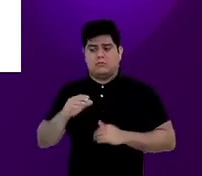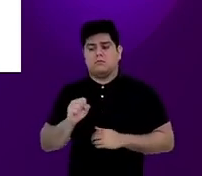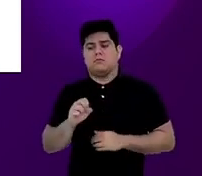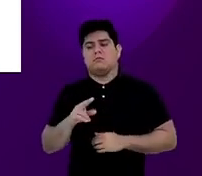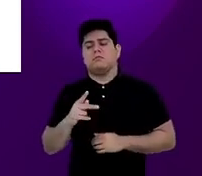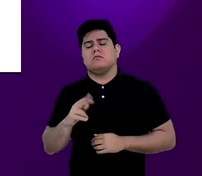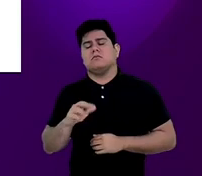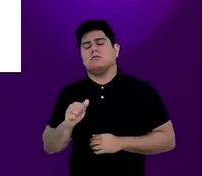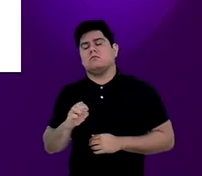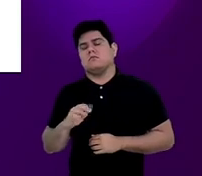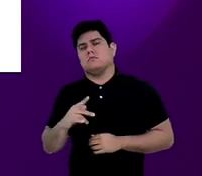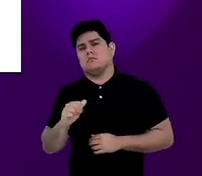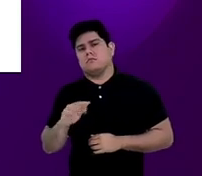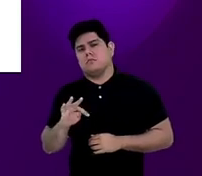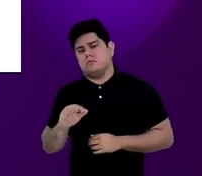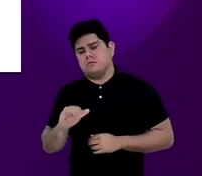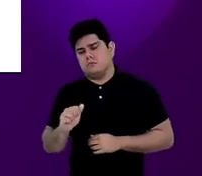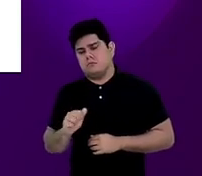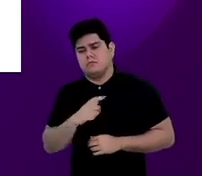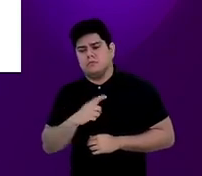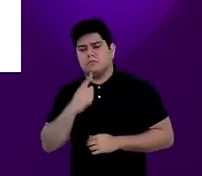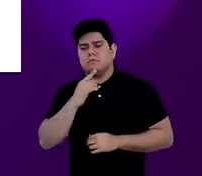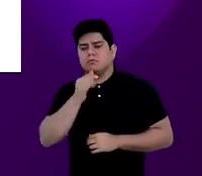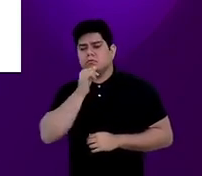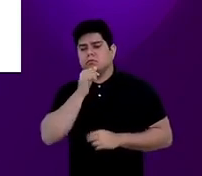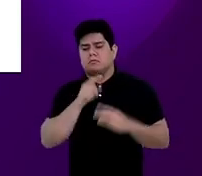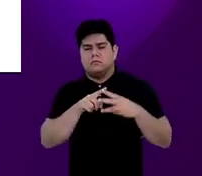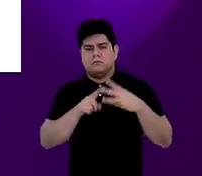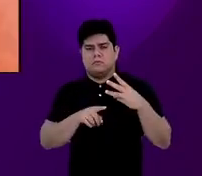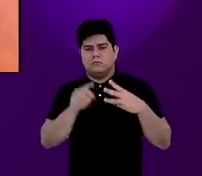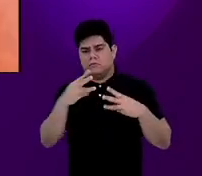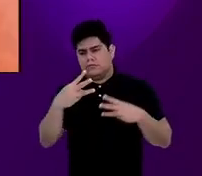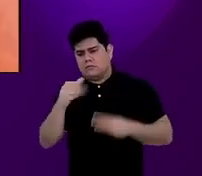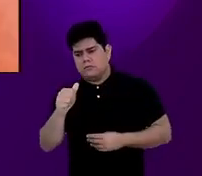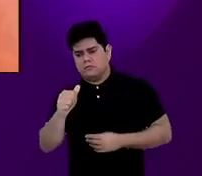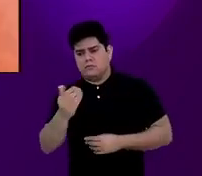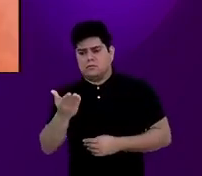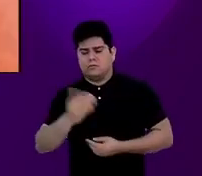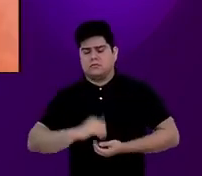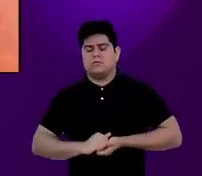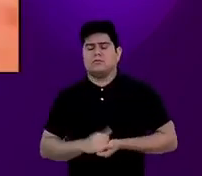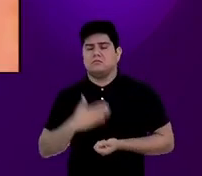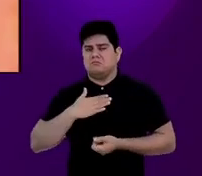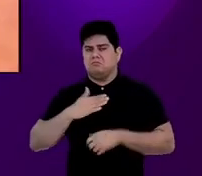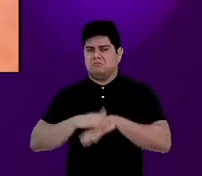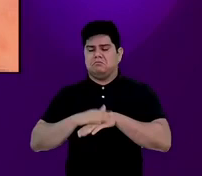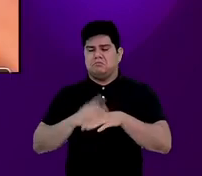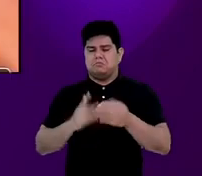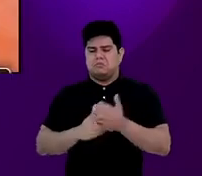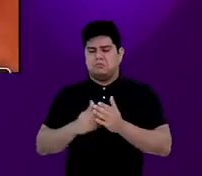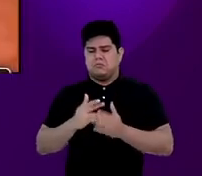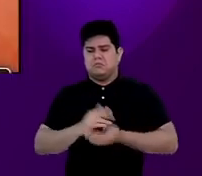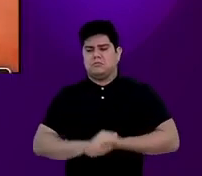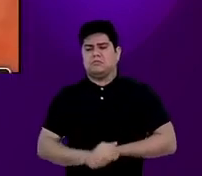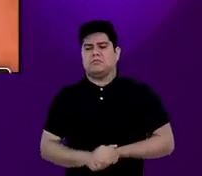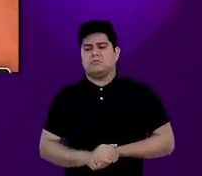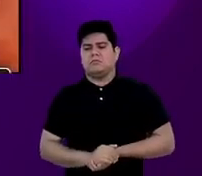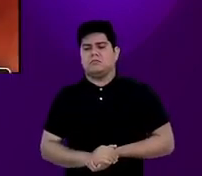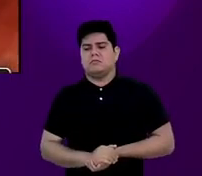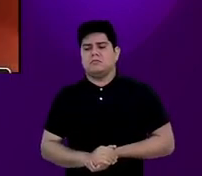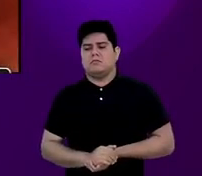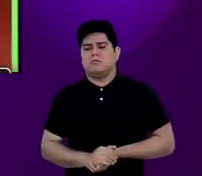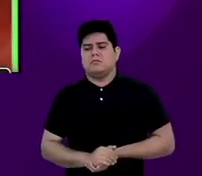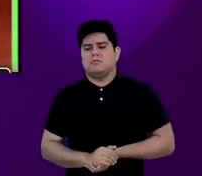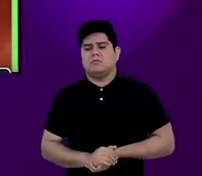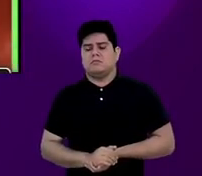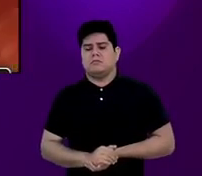né? Então, aqui é um nível 3A que eu operei, é um paciente meu, a cava aqui já completamente dissecada,